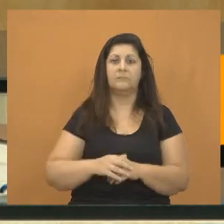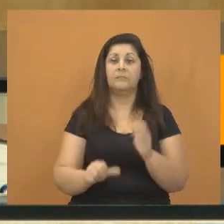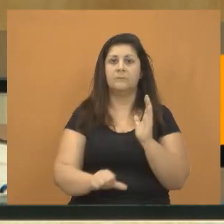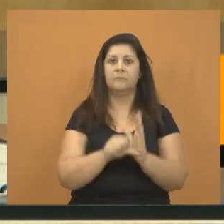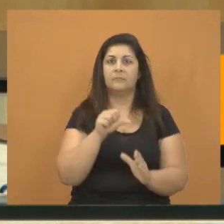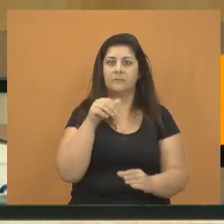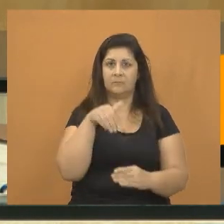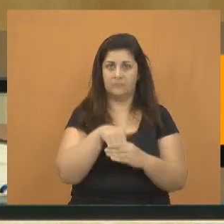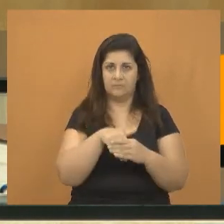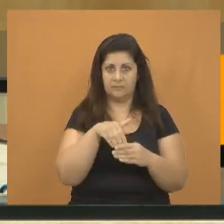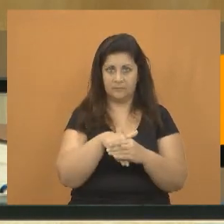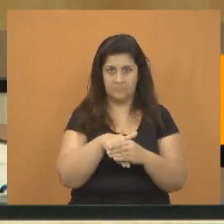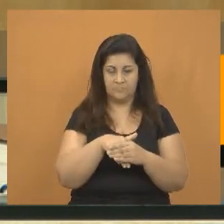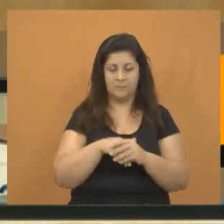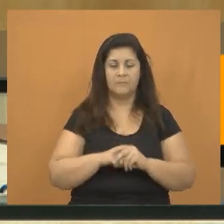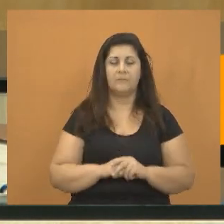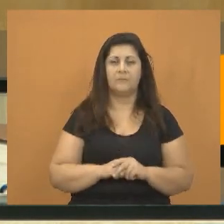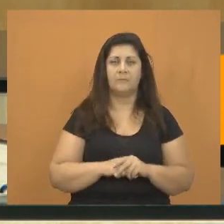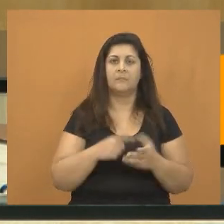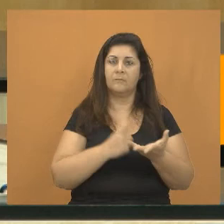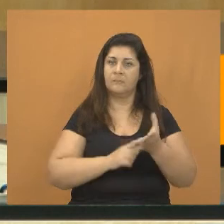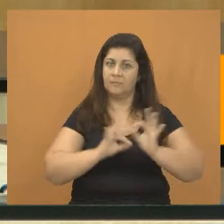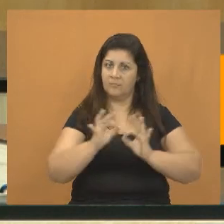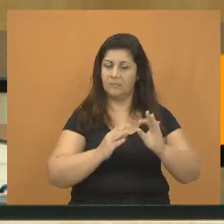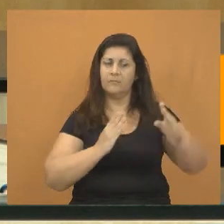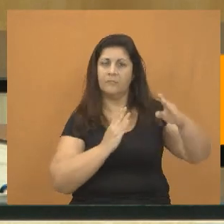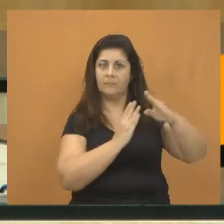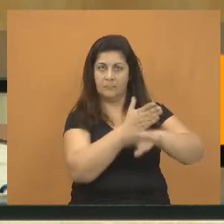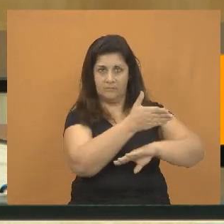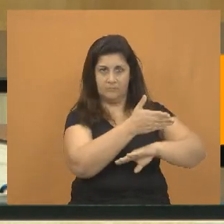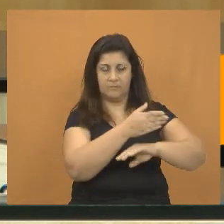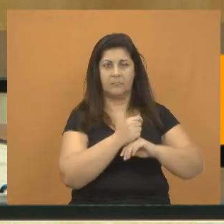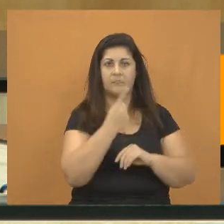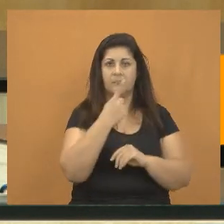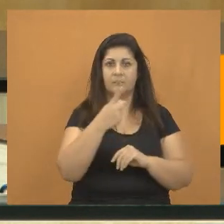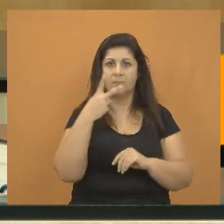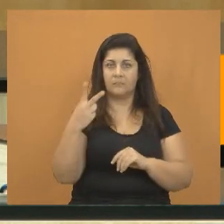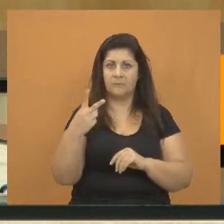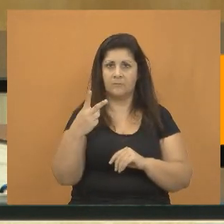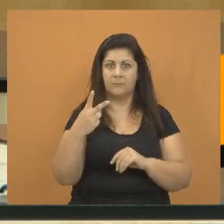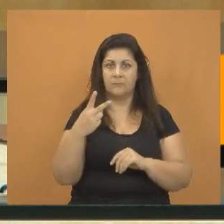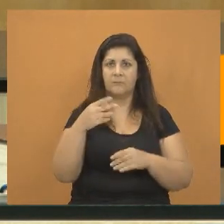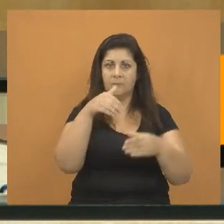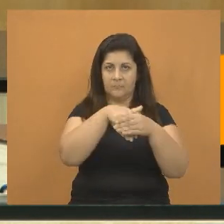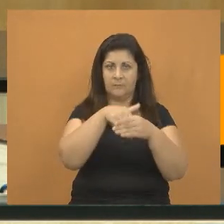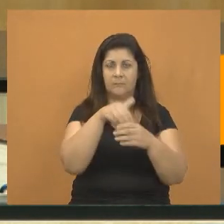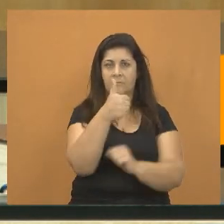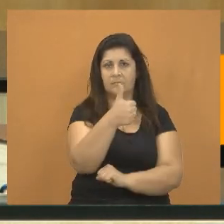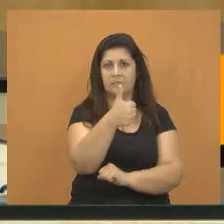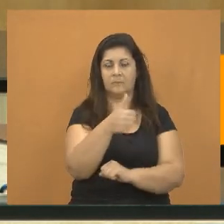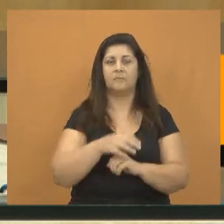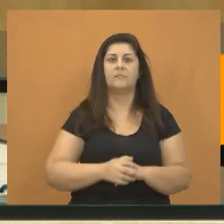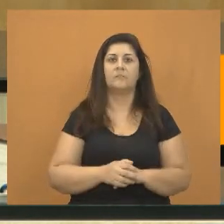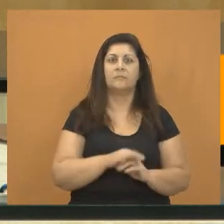votação. O projeto ele foi aprovado com 12 votos favoráveis. Próximo projeto.